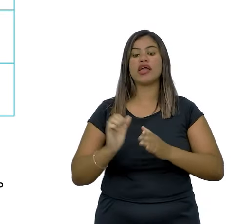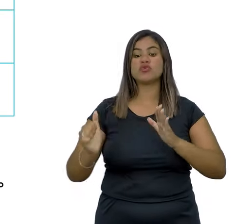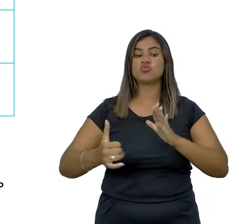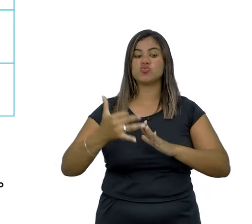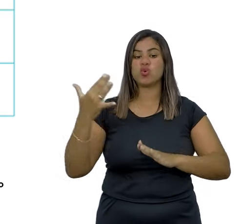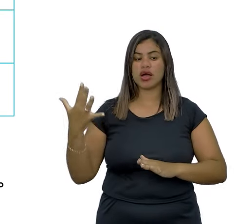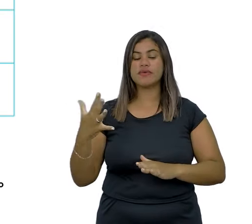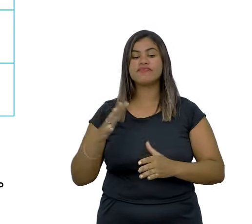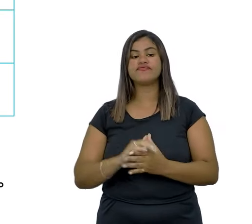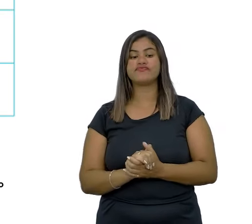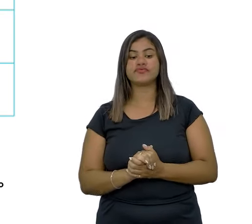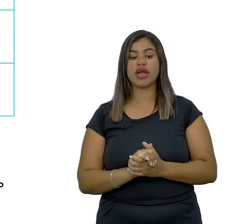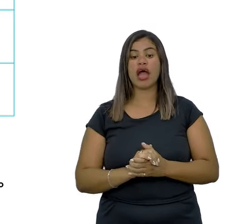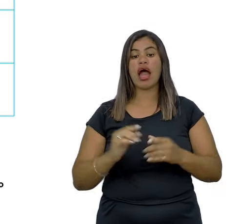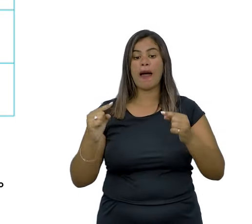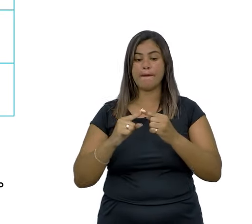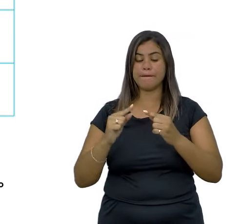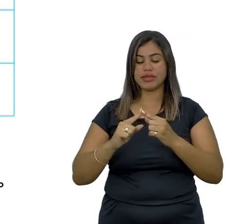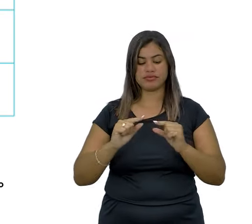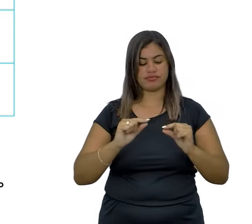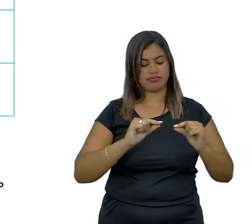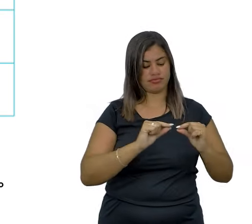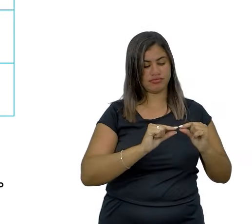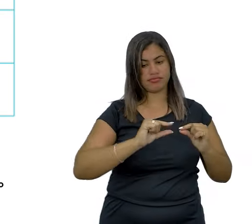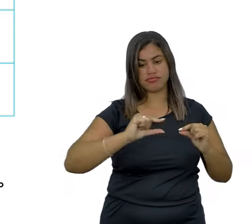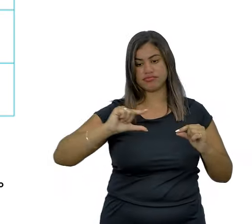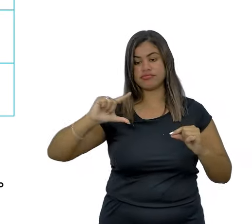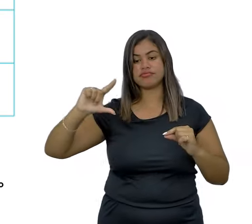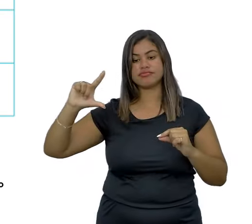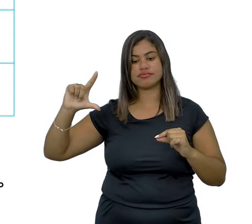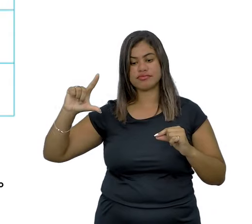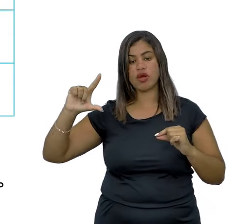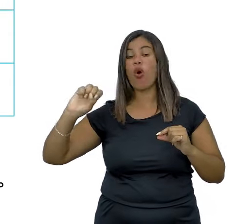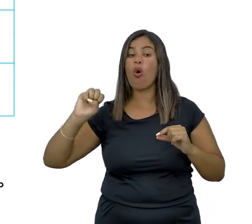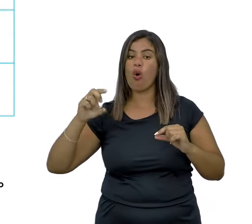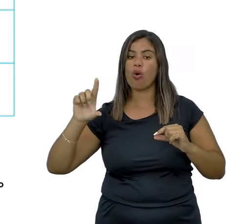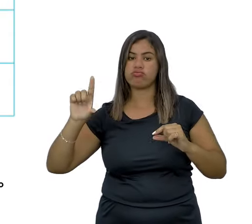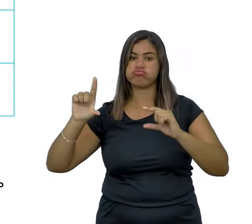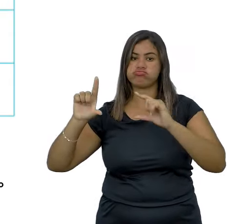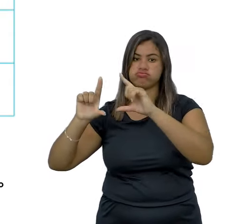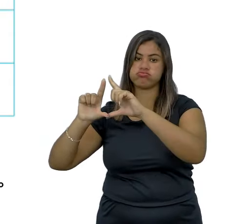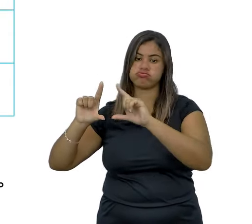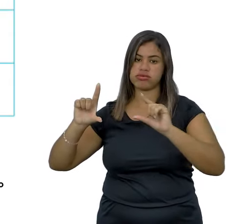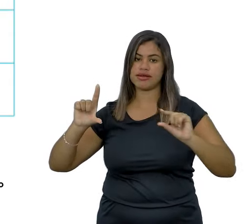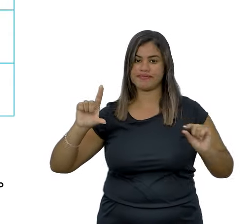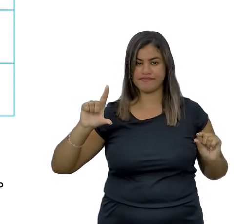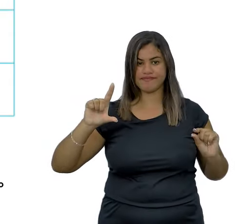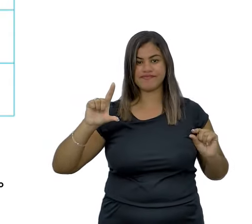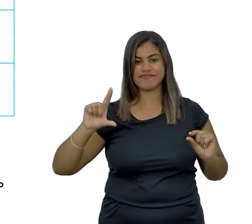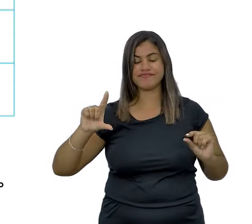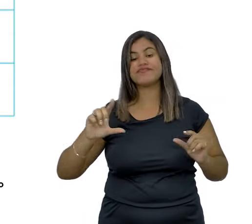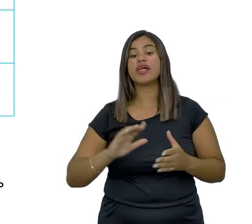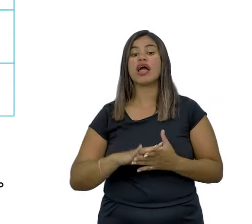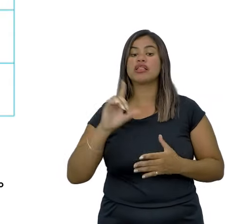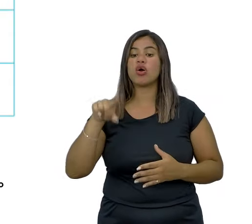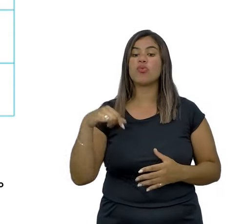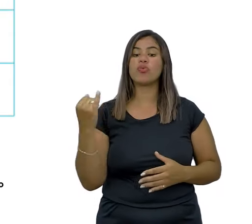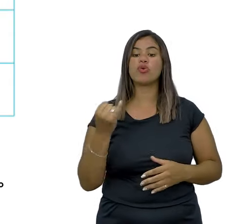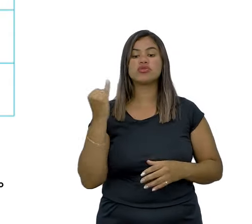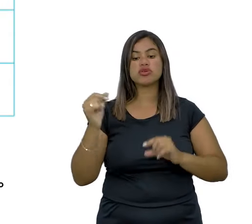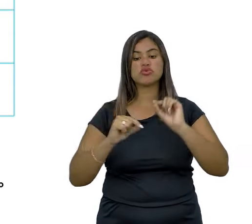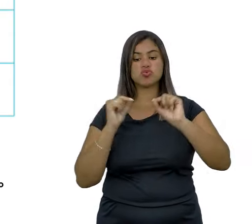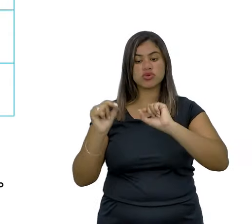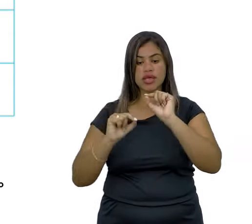quantidades, né? Aí do maior para o menor. Então, o que que é importante aí, né? Nesse momento, é importante a